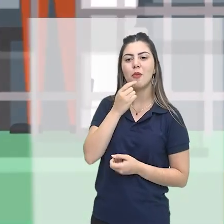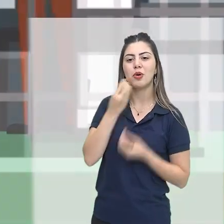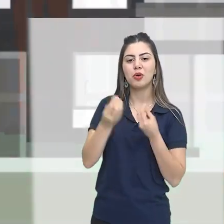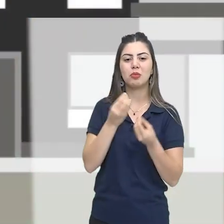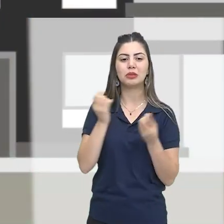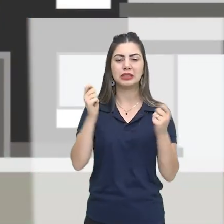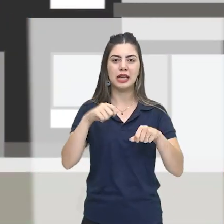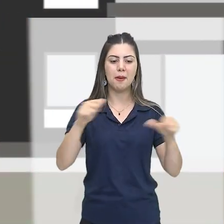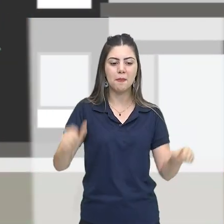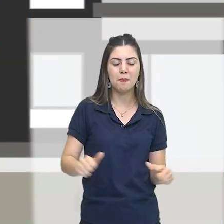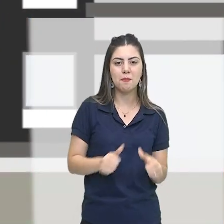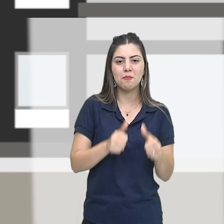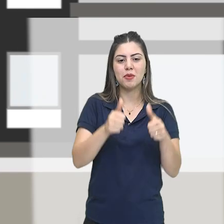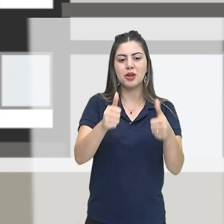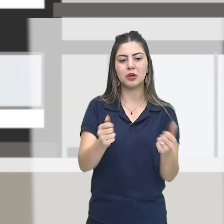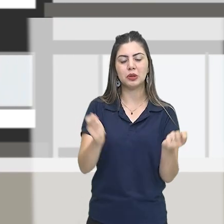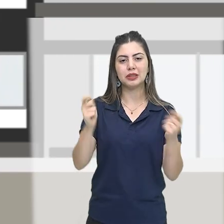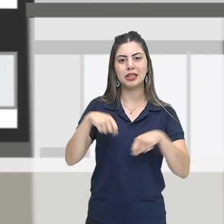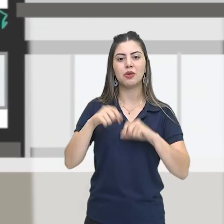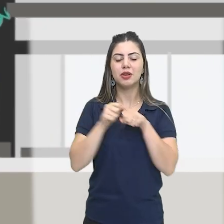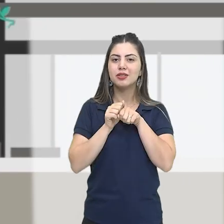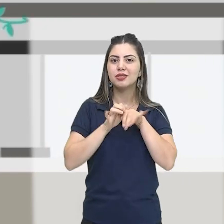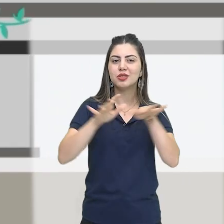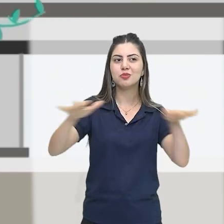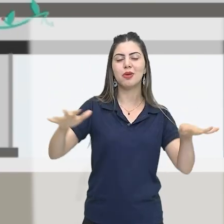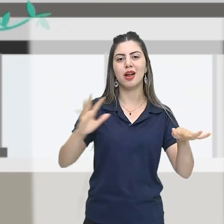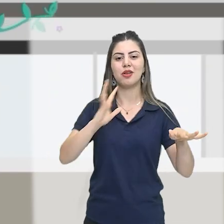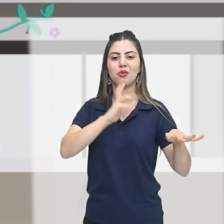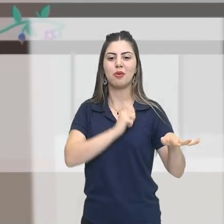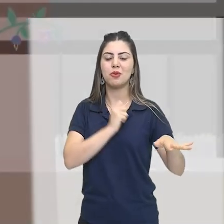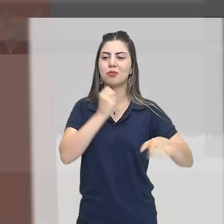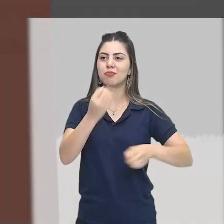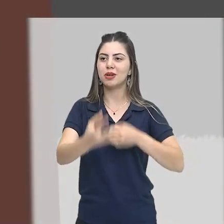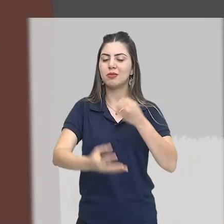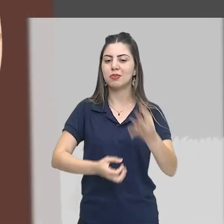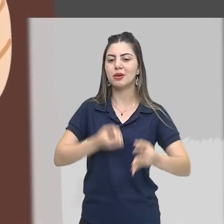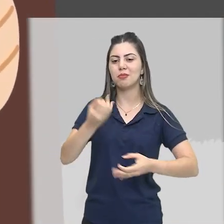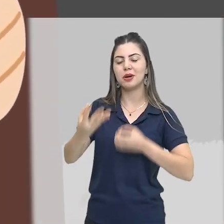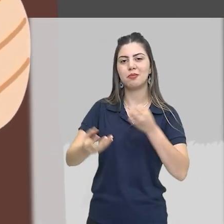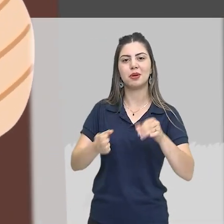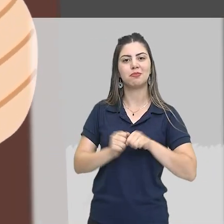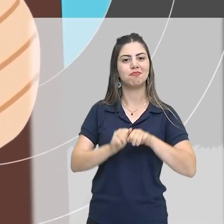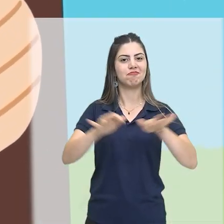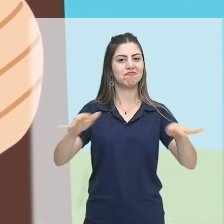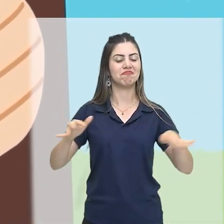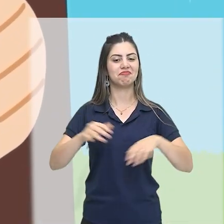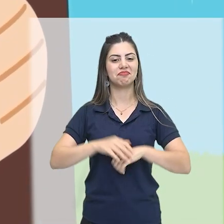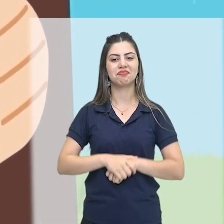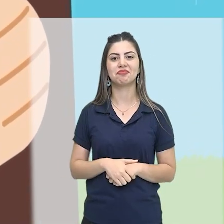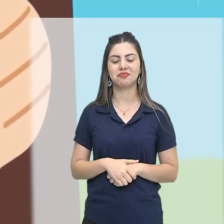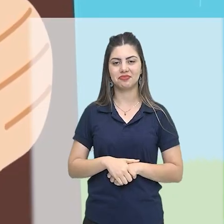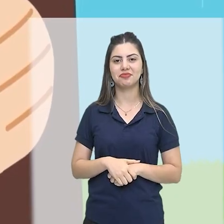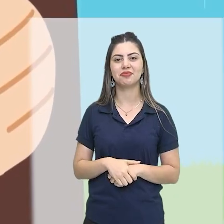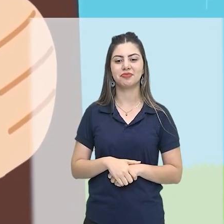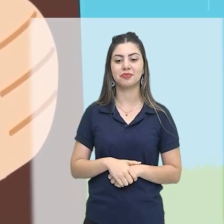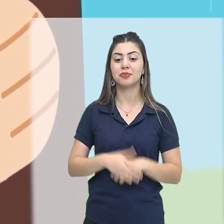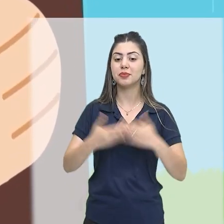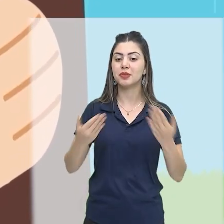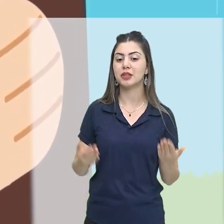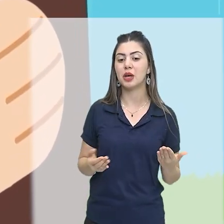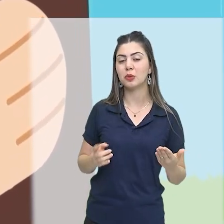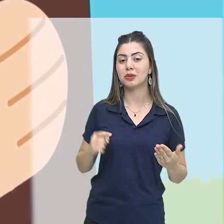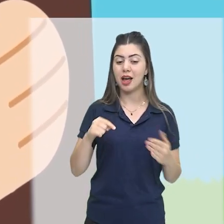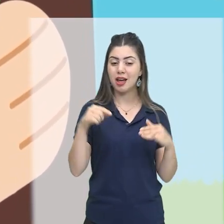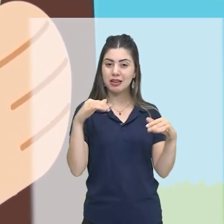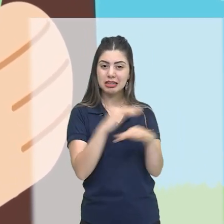um lugar, mas começou uma revolução silenciosa, semeando esperança por onde andava. Assim, no coração